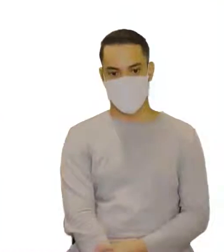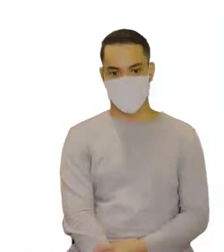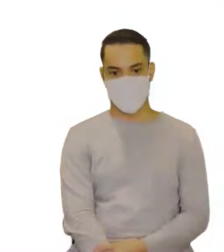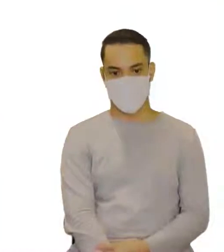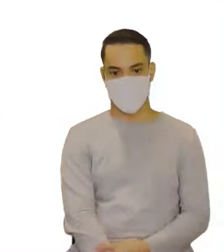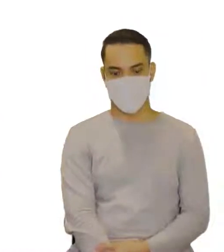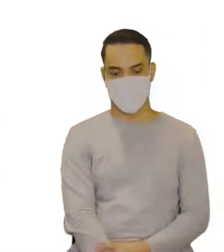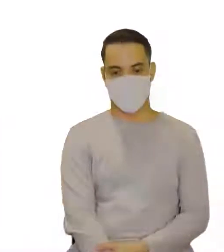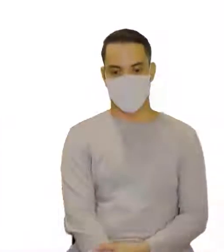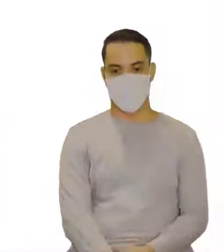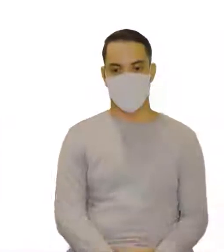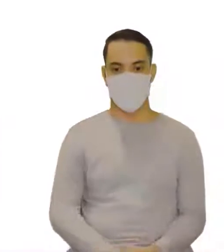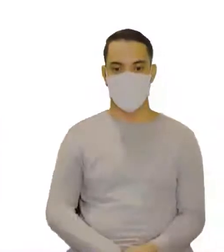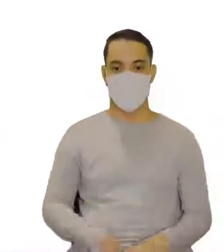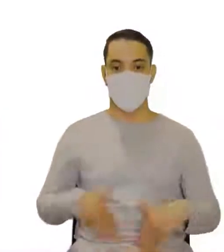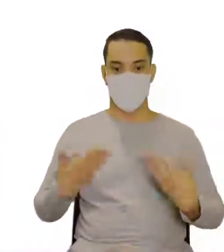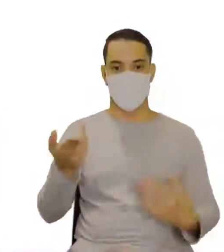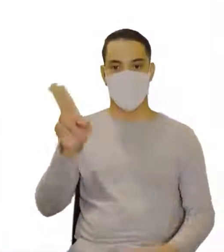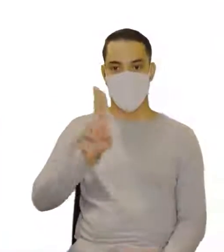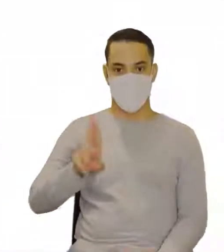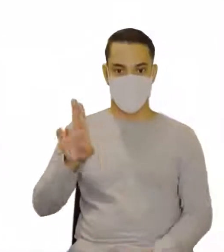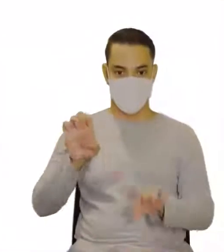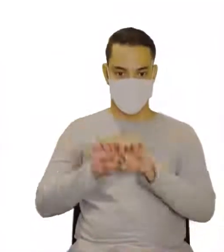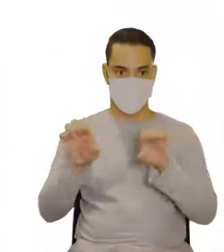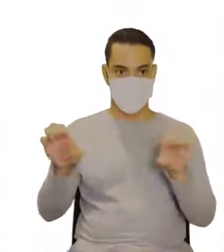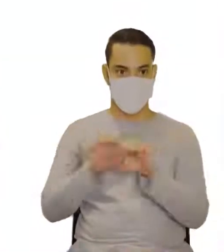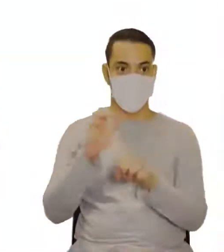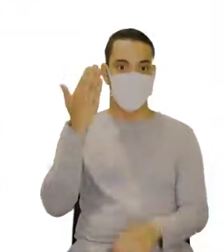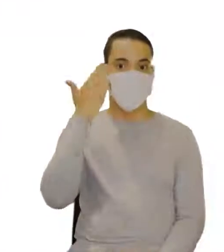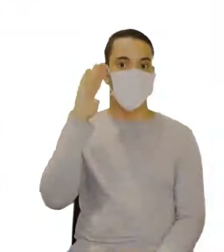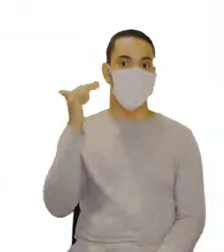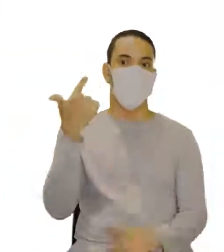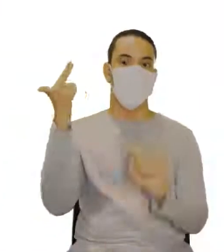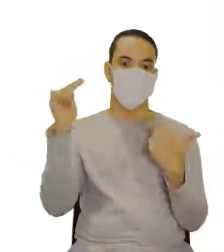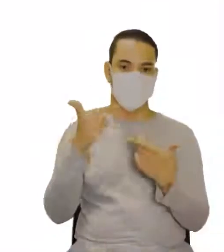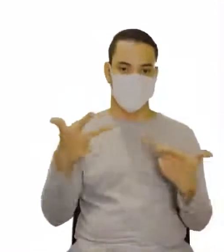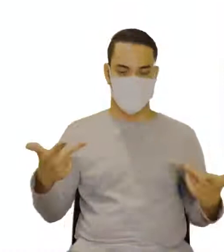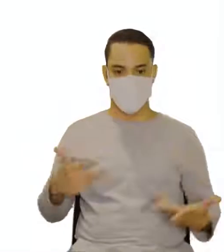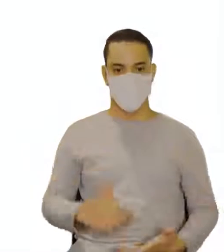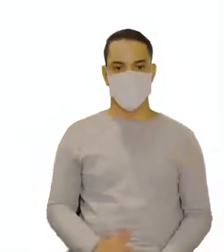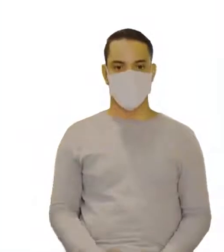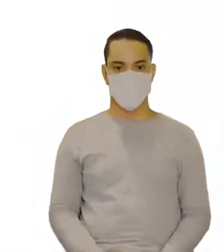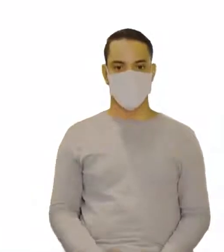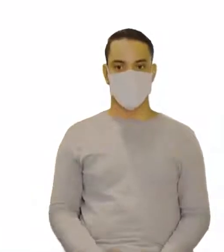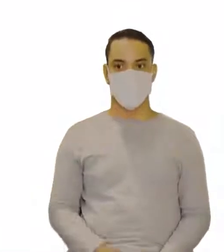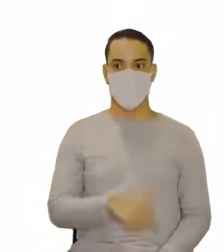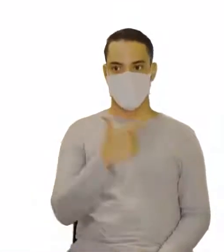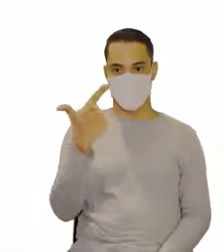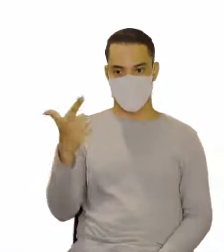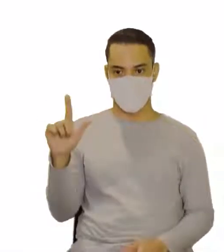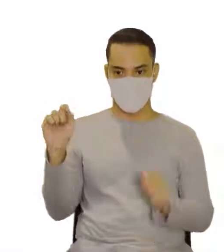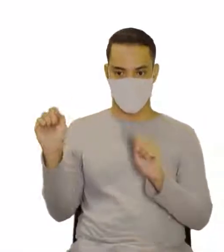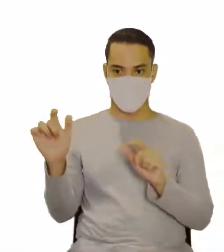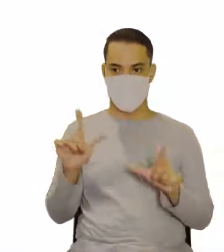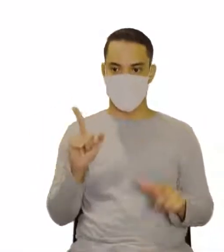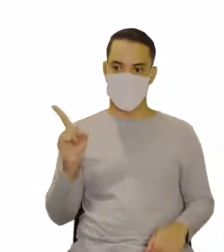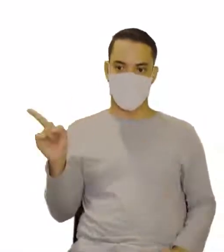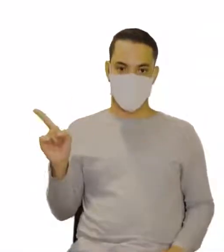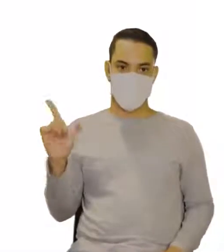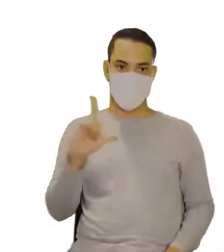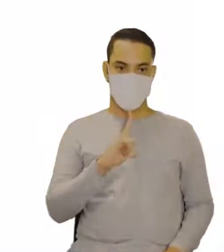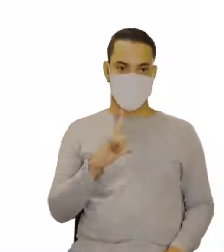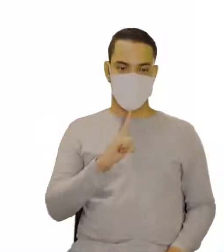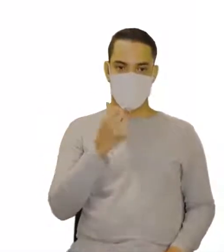isso? Bom, vamos usar essa equação aqui para entender algumas outras coisas. Nesse outro slide aqui, se o gerador